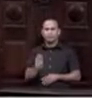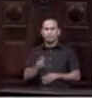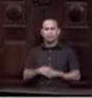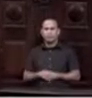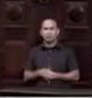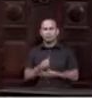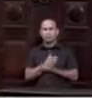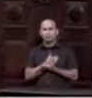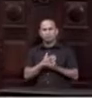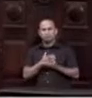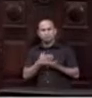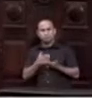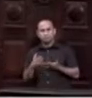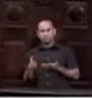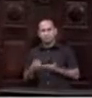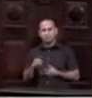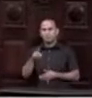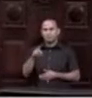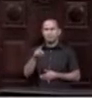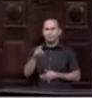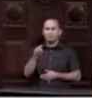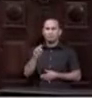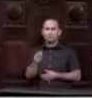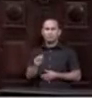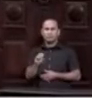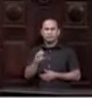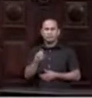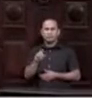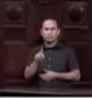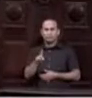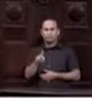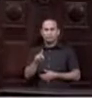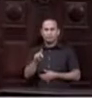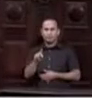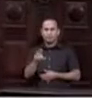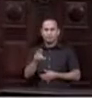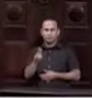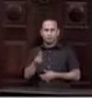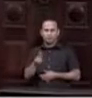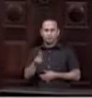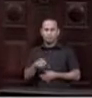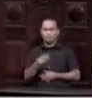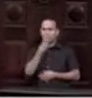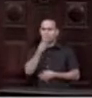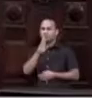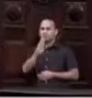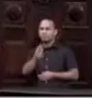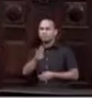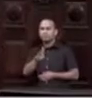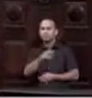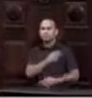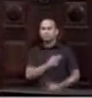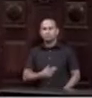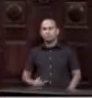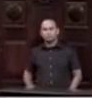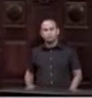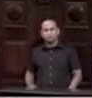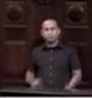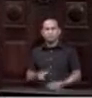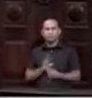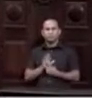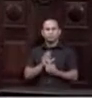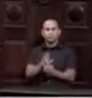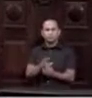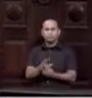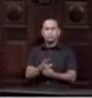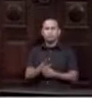do momento que o TCU falou das pedaladas que foram cometidas por esse governo referentes à